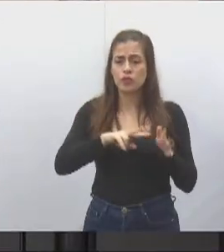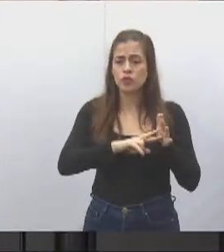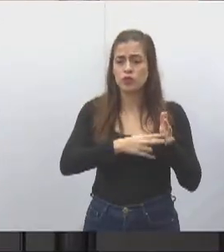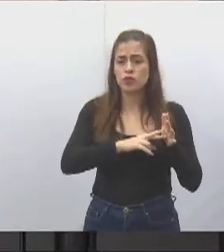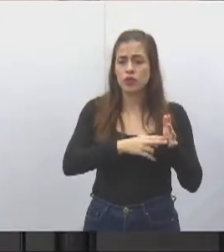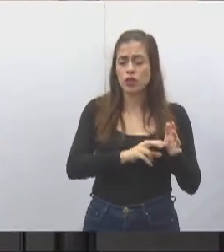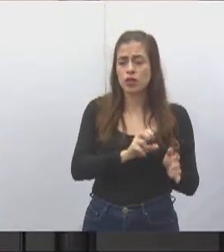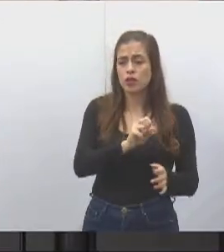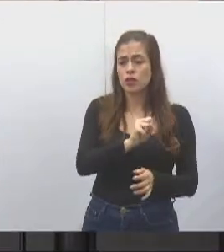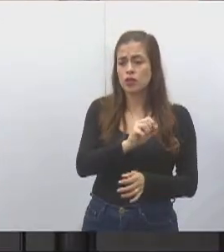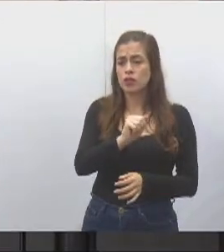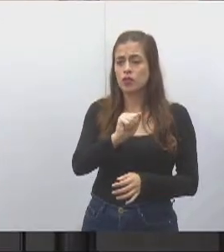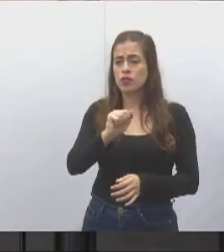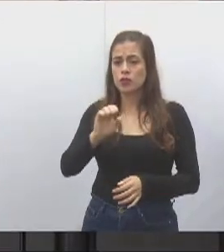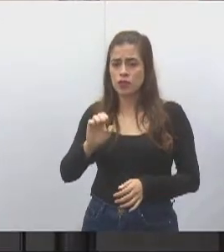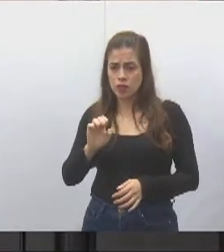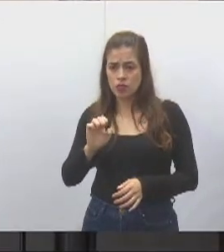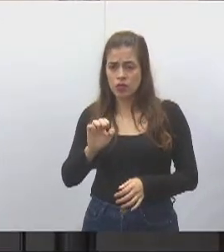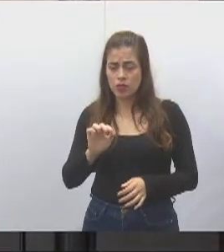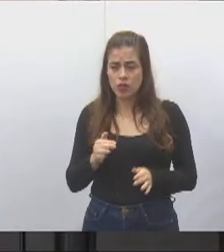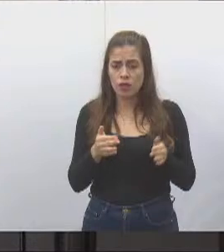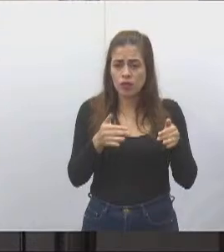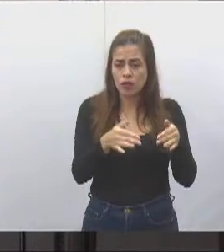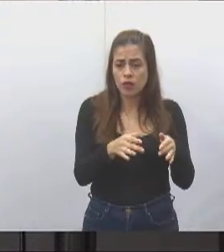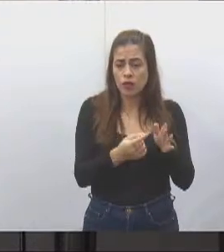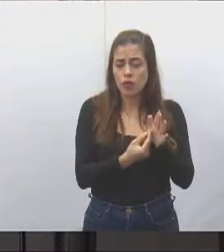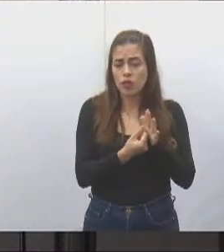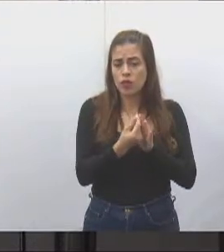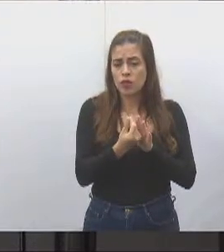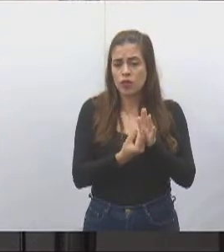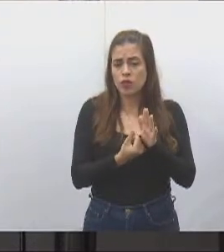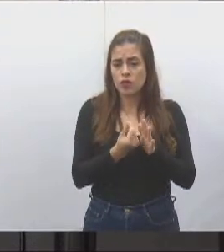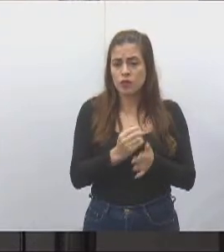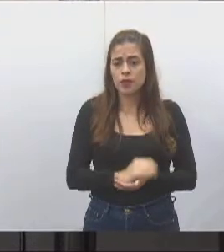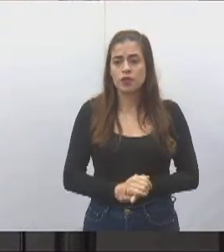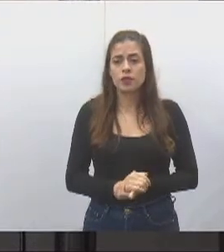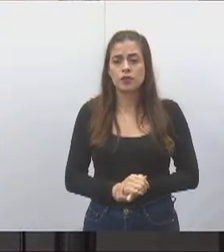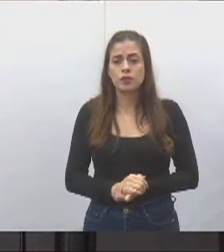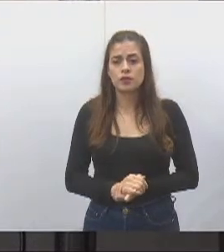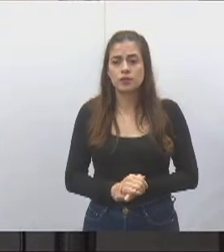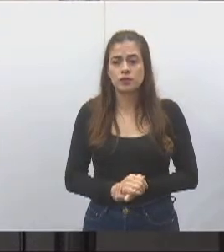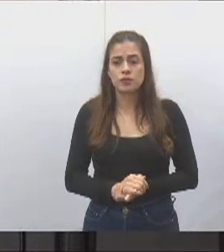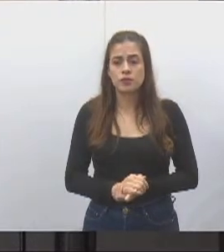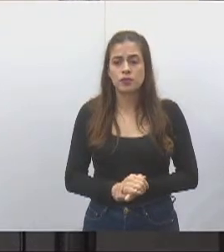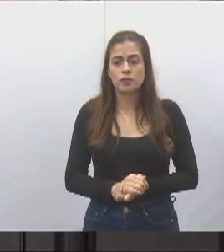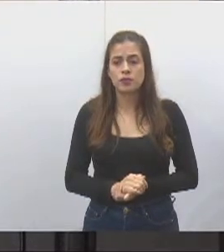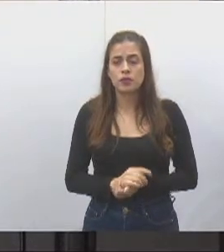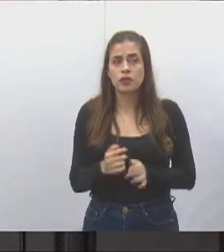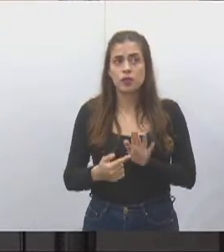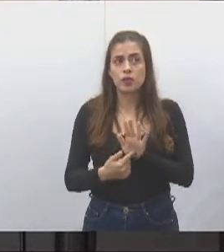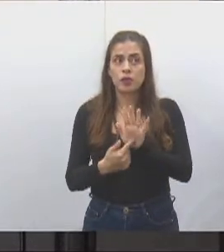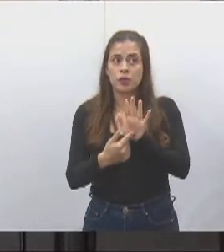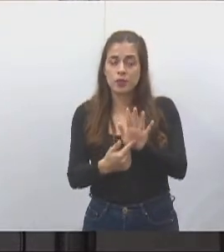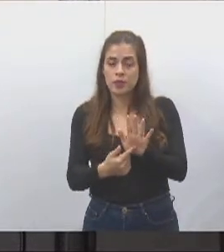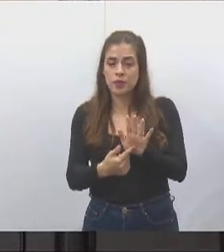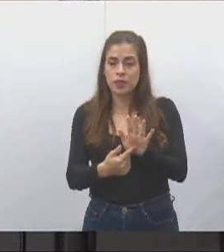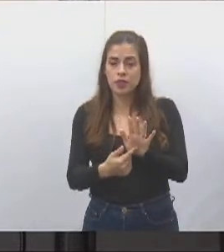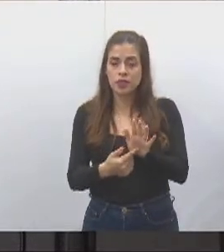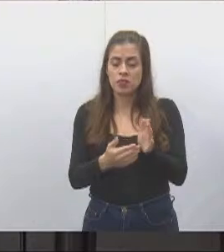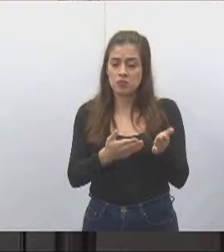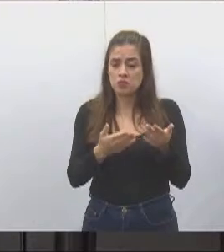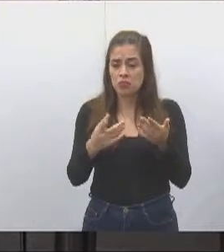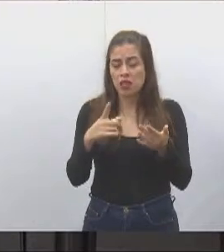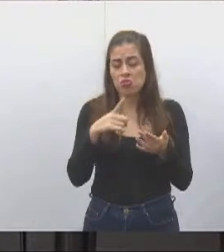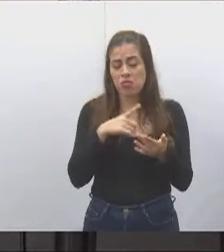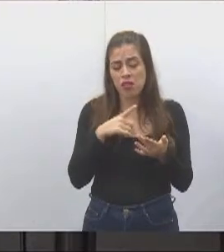SAI, que está relacionada à questão do orçamento. Como na apresentação do Guilherme tem algumas